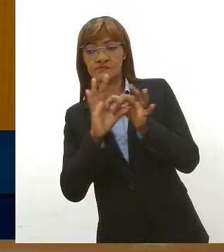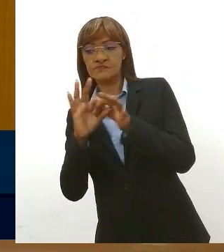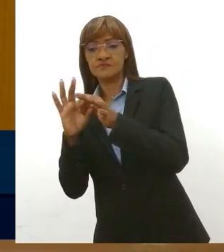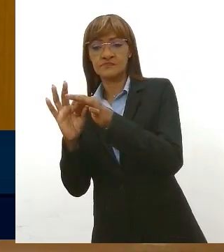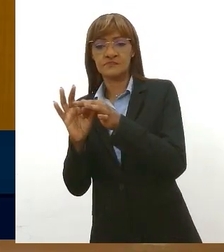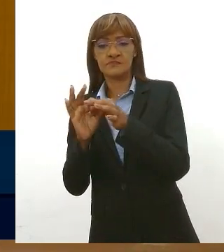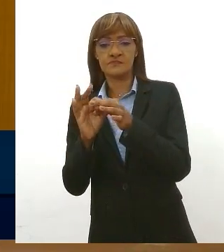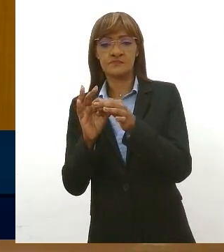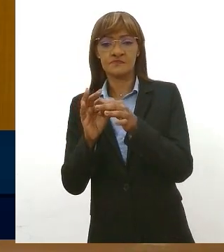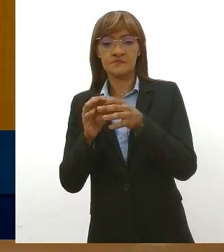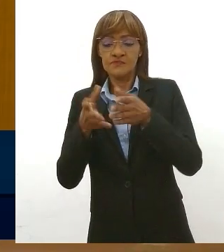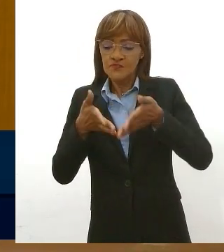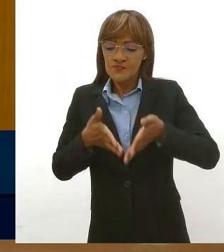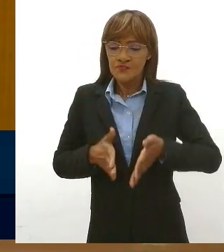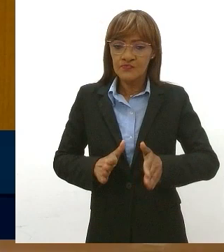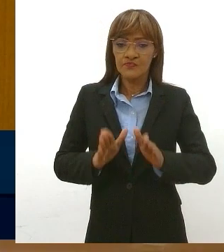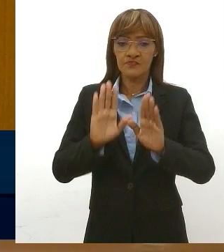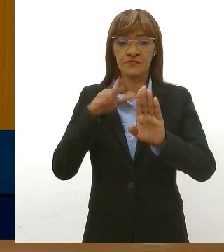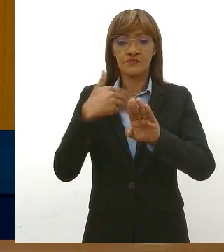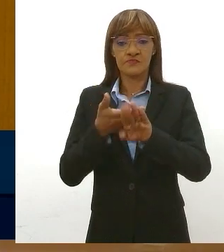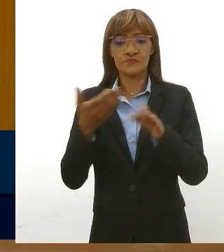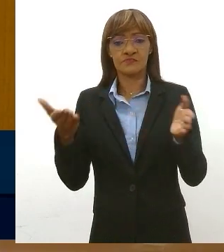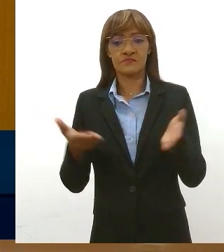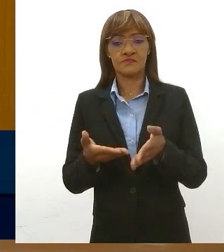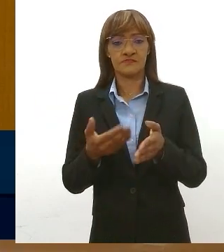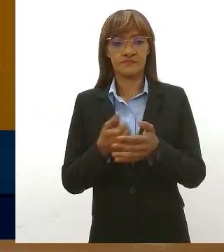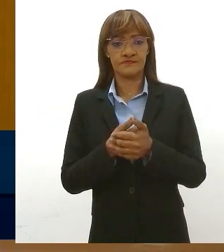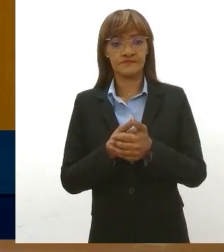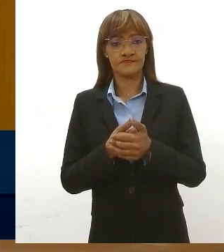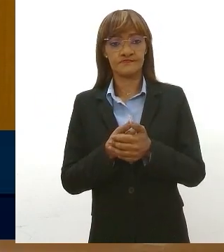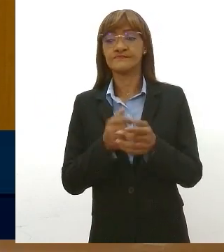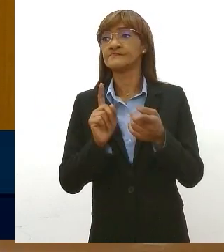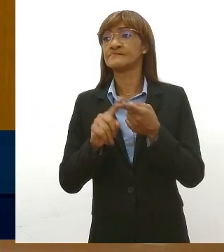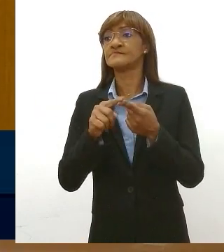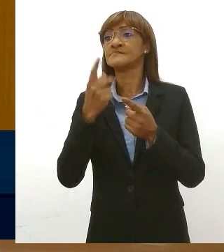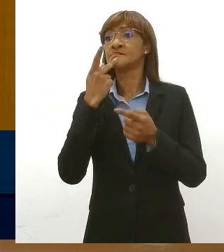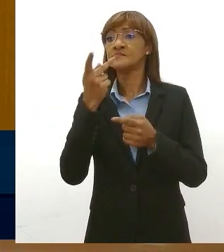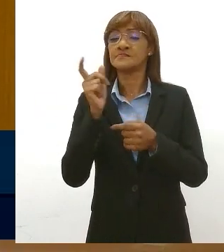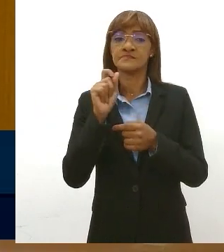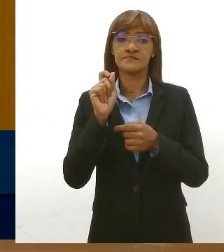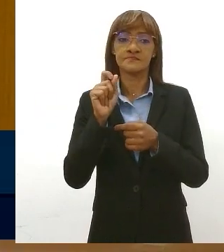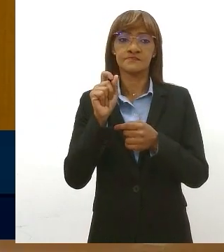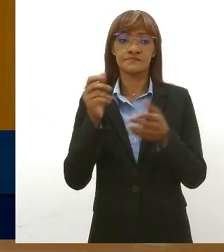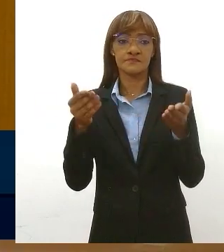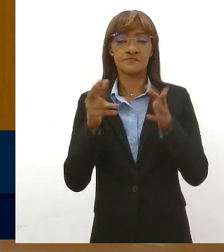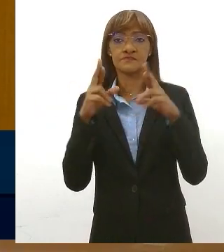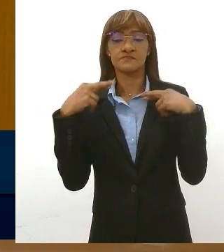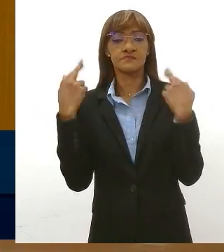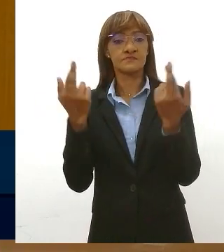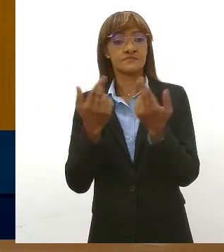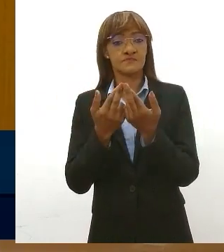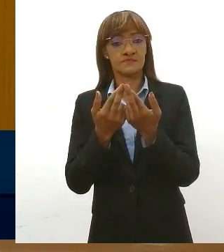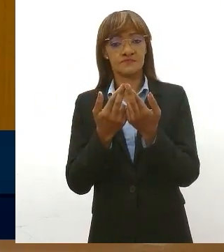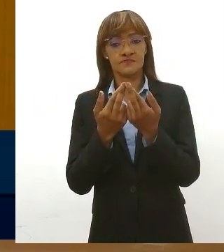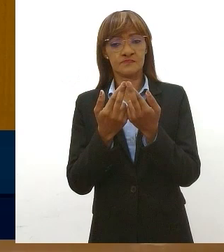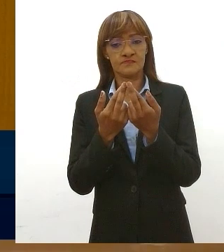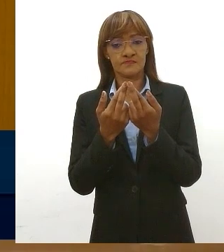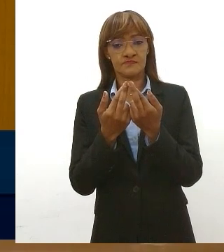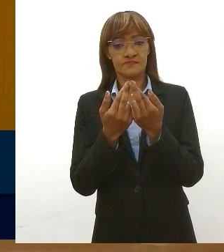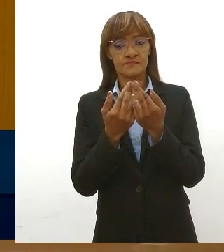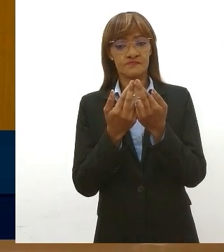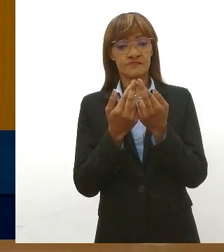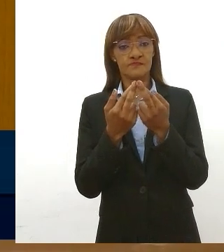atual. E faço esse registro, senhor presidente, no grande expediente, por ser um livro e uma